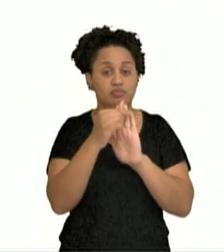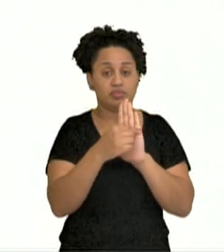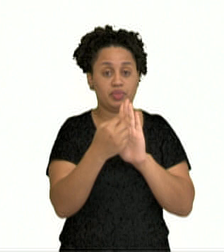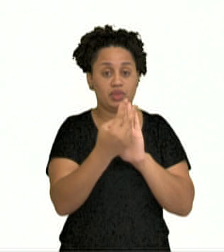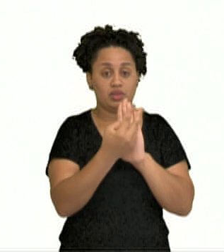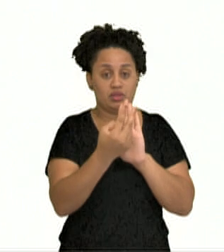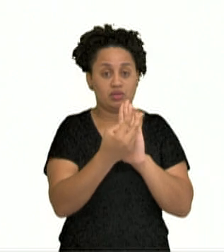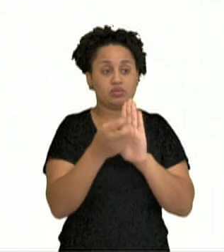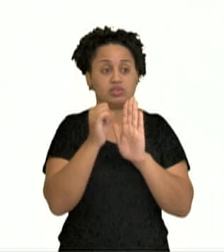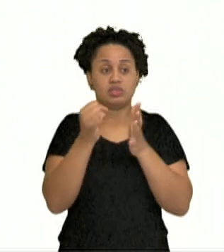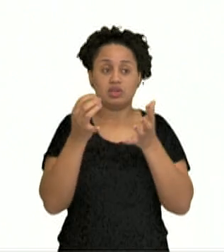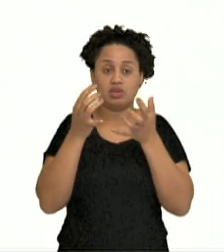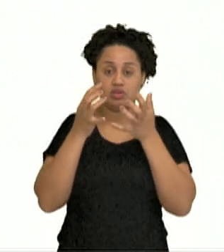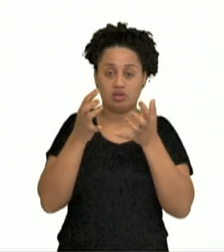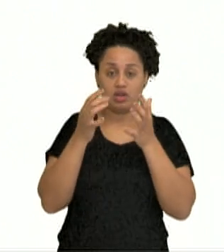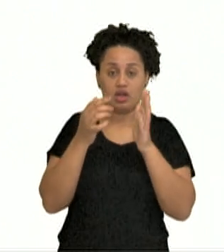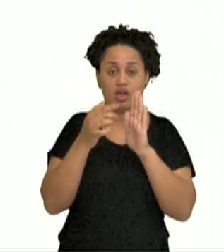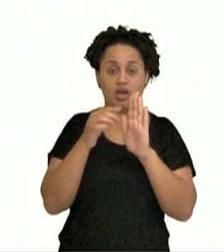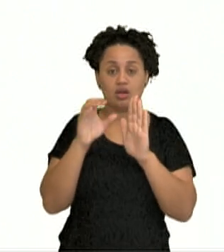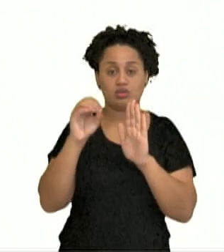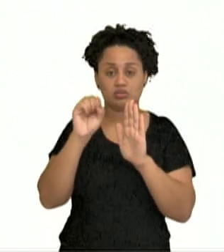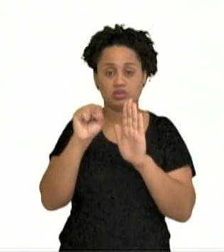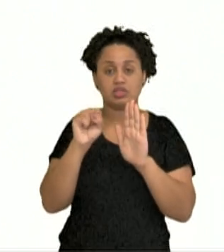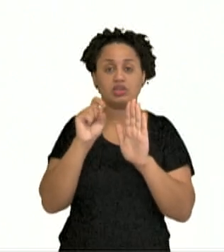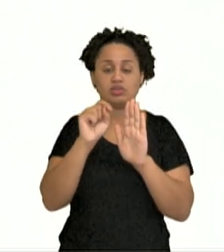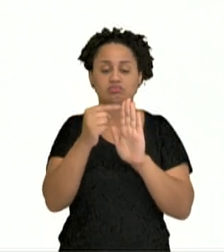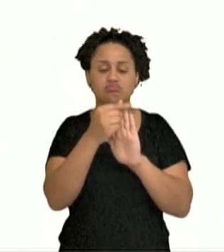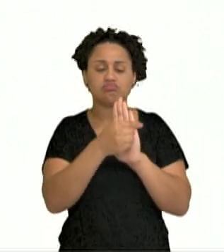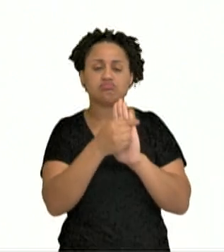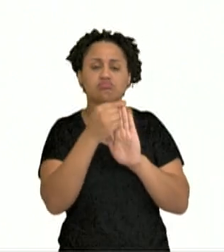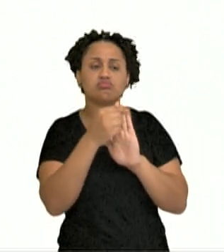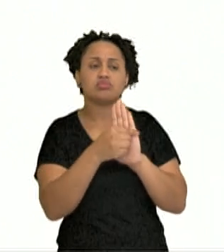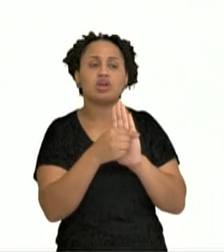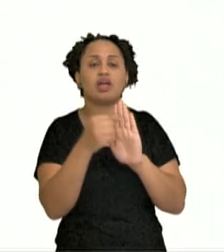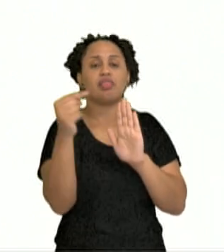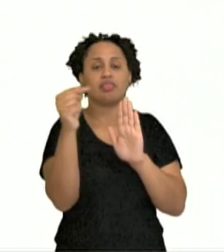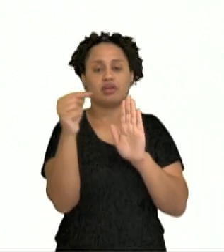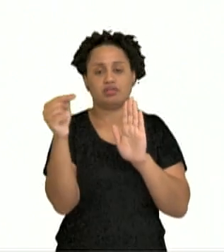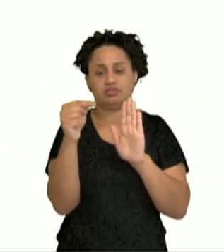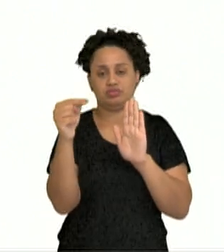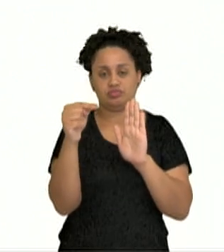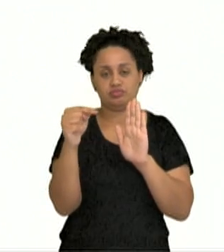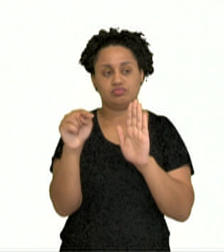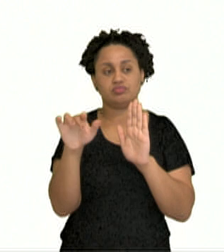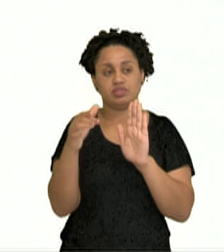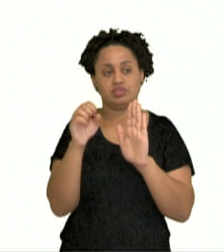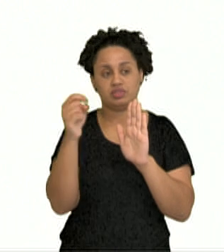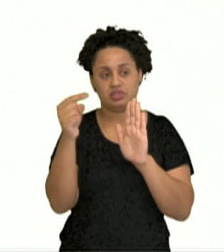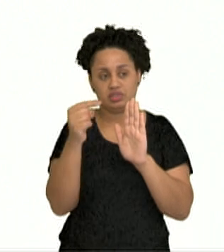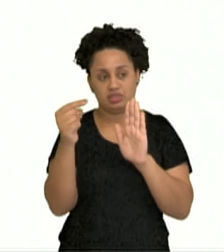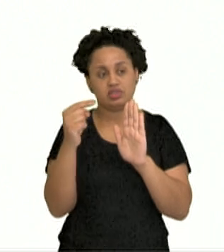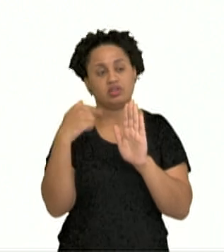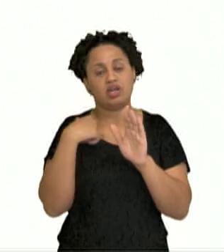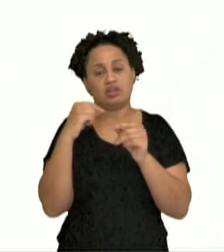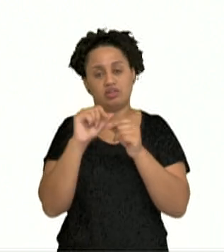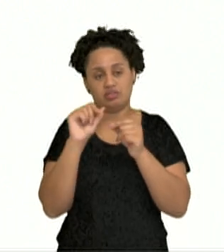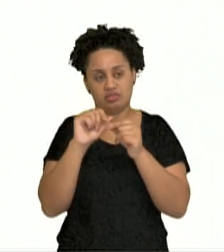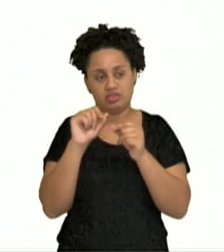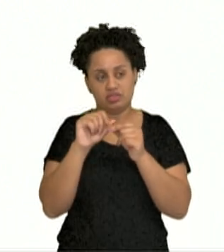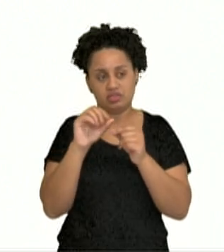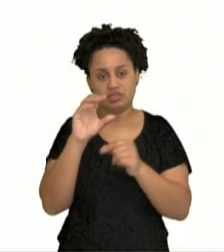Se eu quero cosseno, então o cosseno no segundo quadrante é negativo. Então, se ele é negativo, você vai usar o